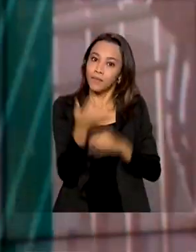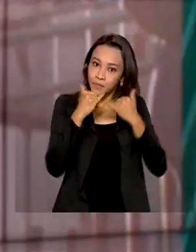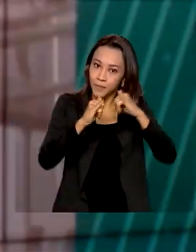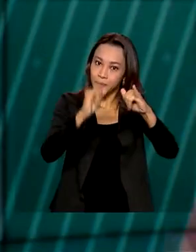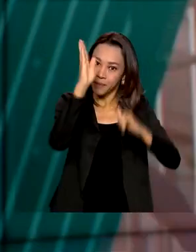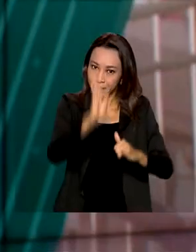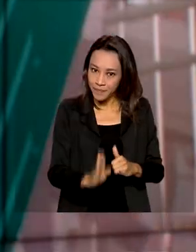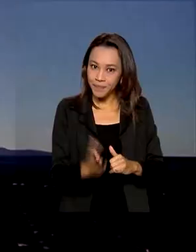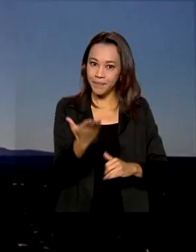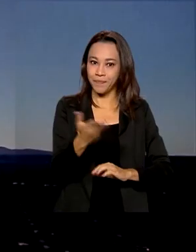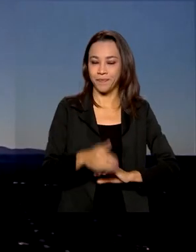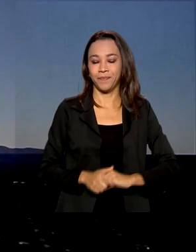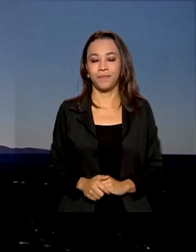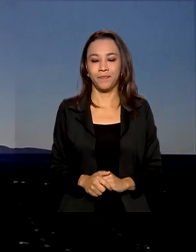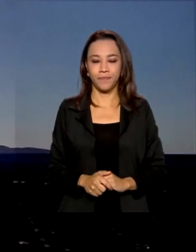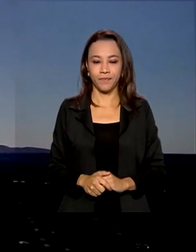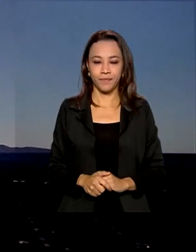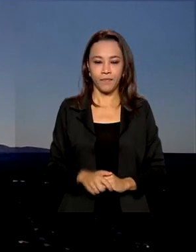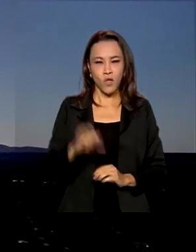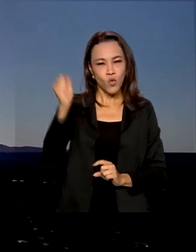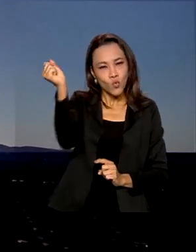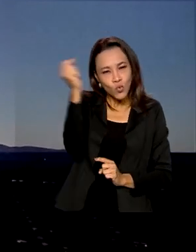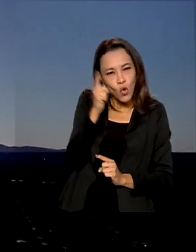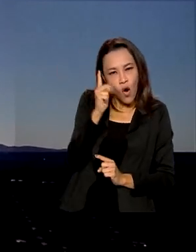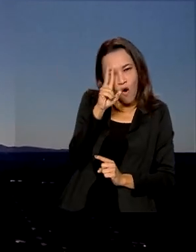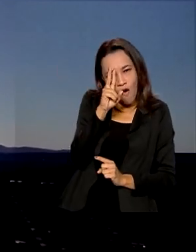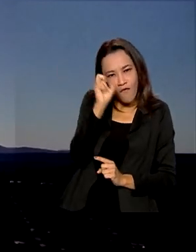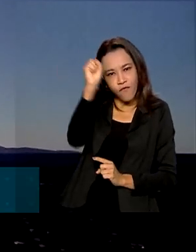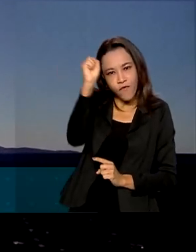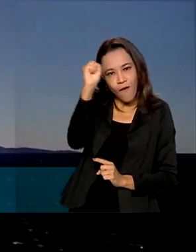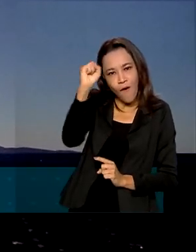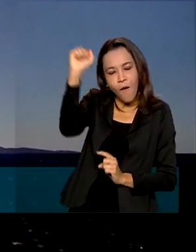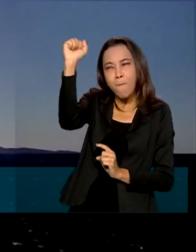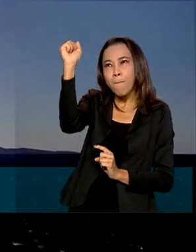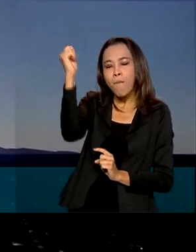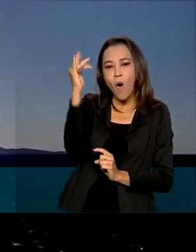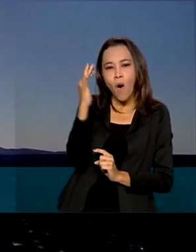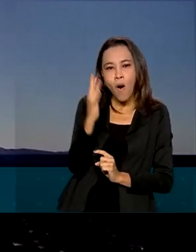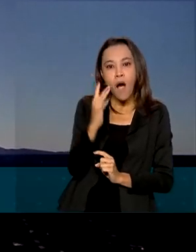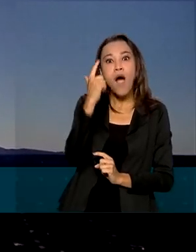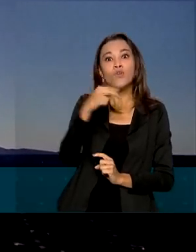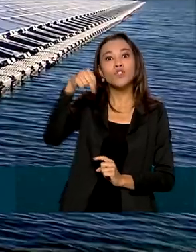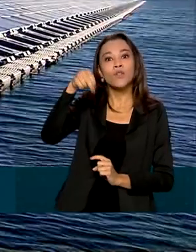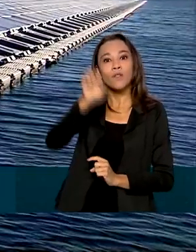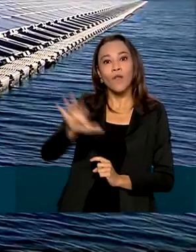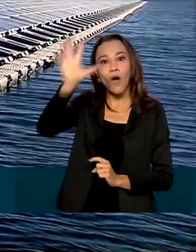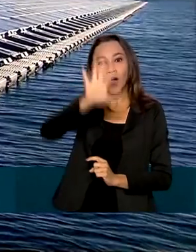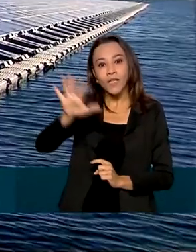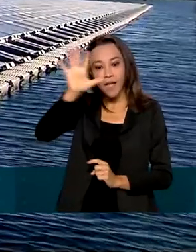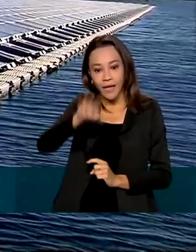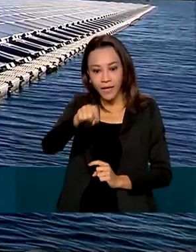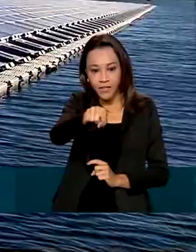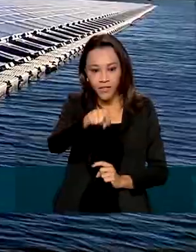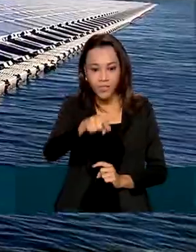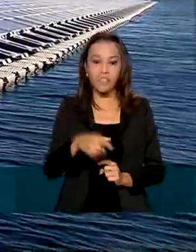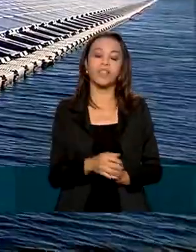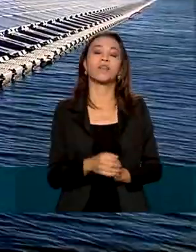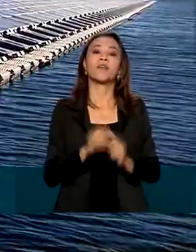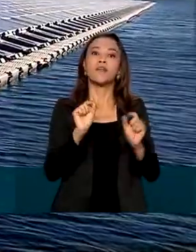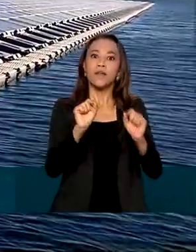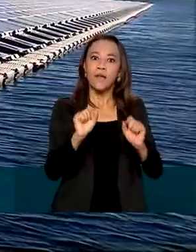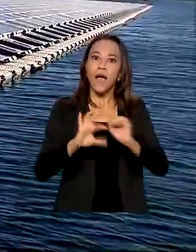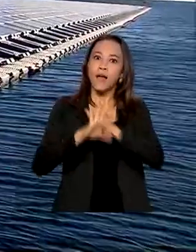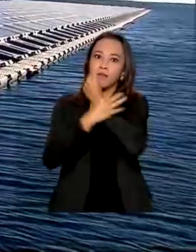energética nacional com o sol forte com raios intensos na região Nordeste no início do inverno